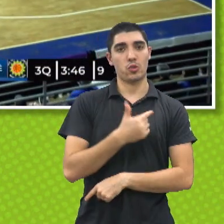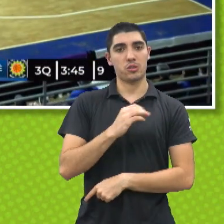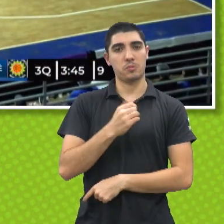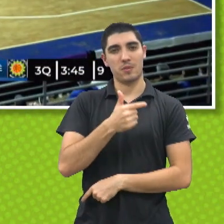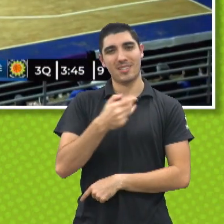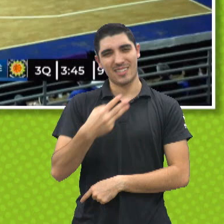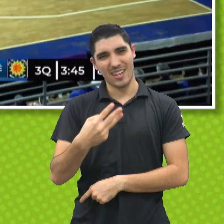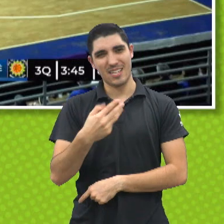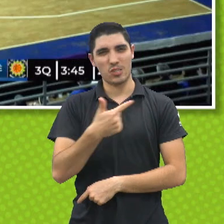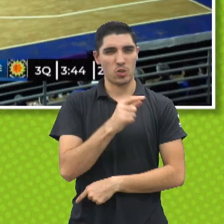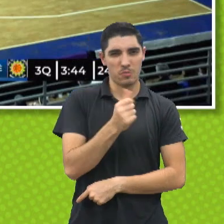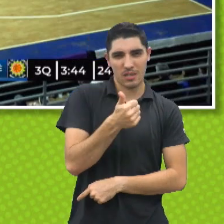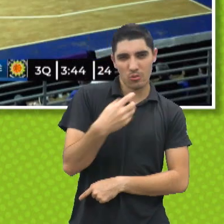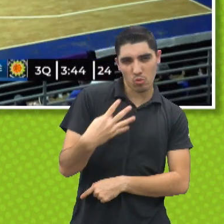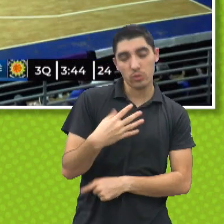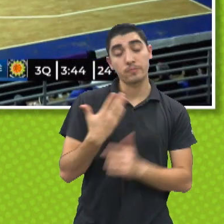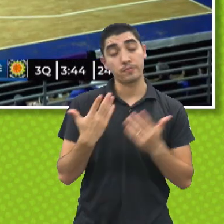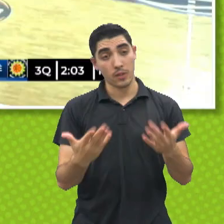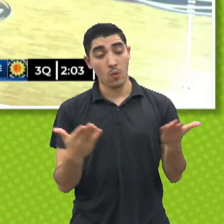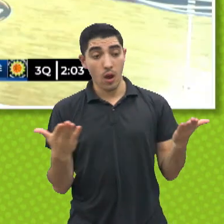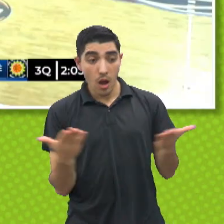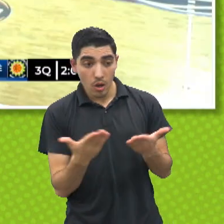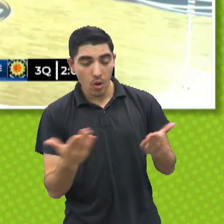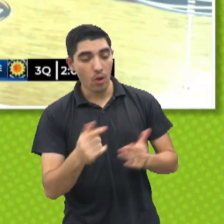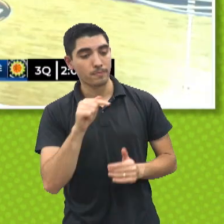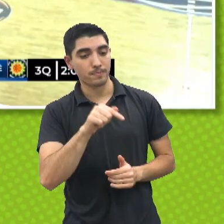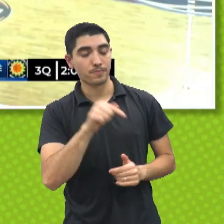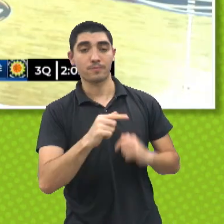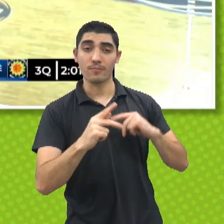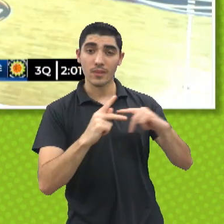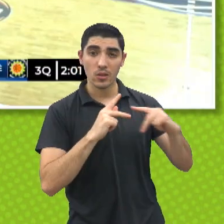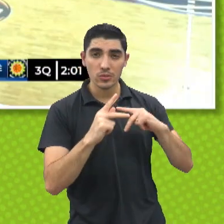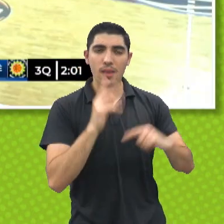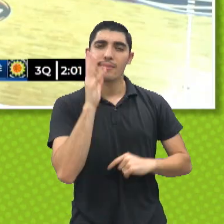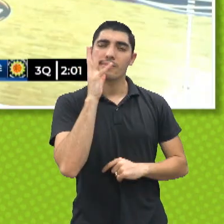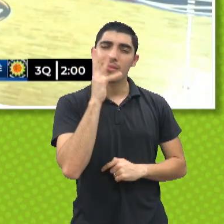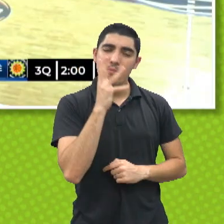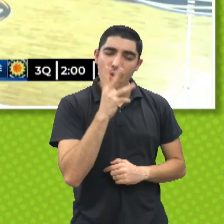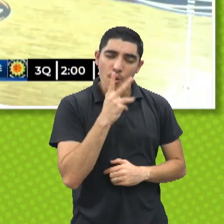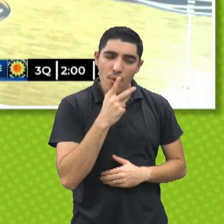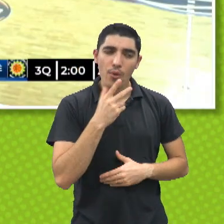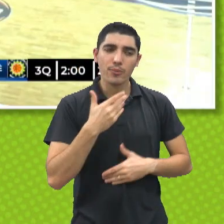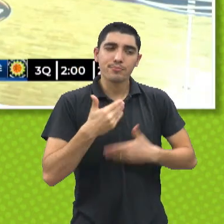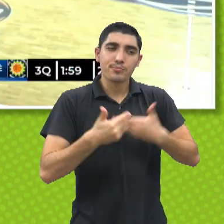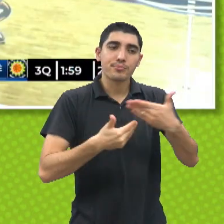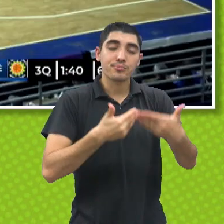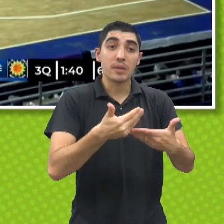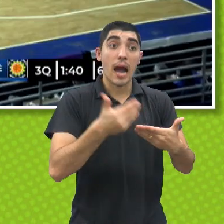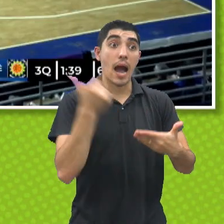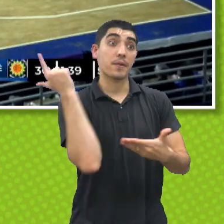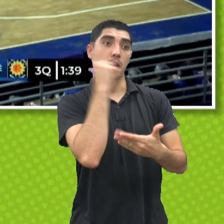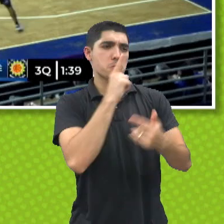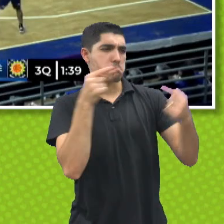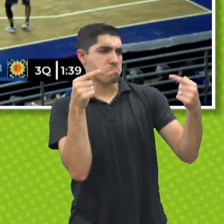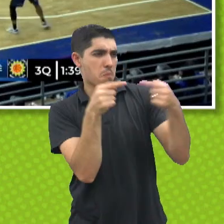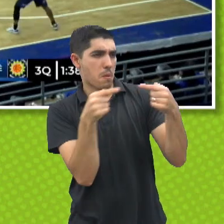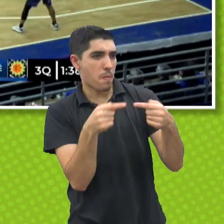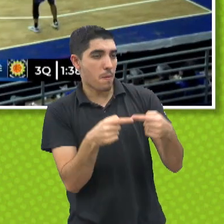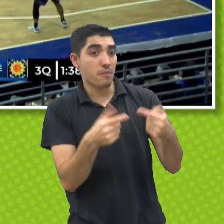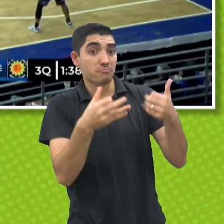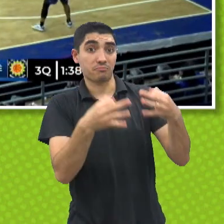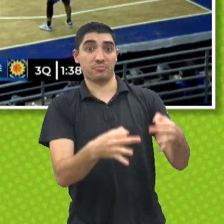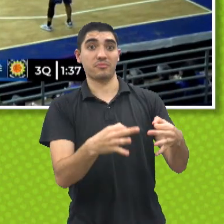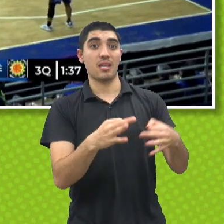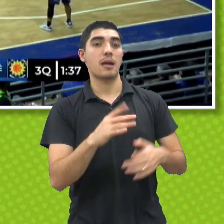eh pro São José ele demorou para se encontrar acho que se encontrou mesmo na fase de realinhamento muito também quando o